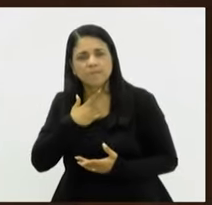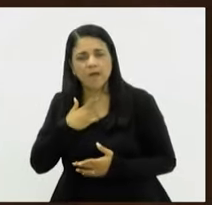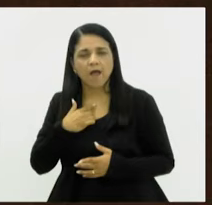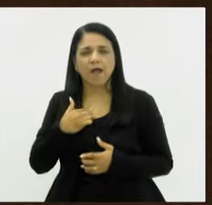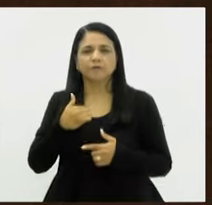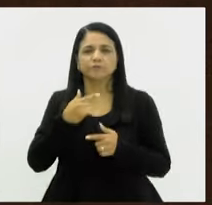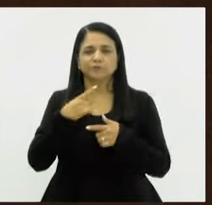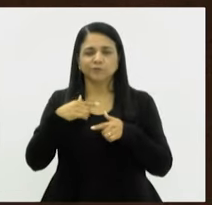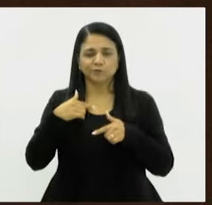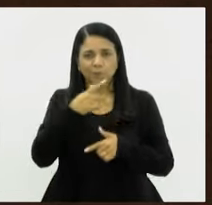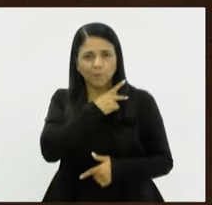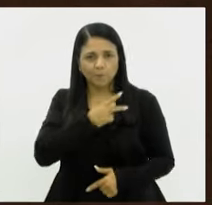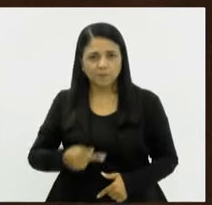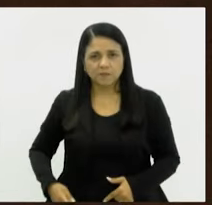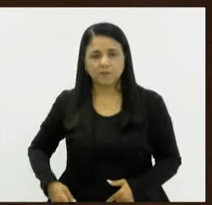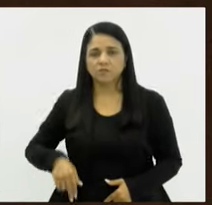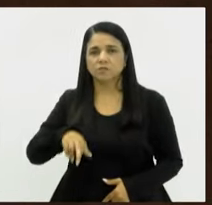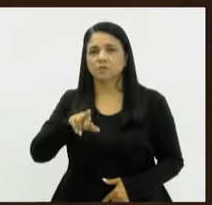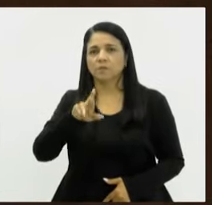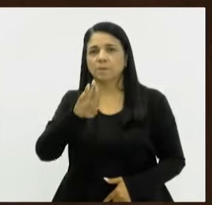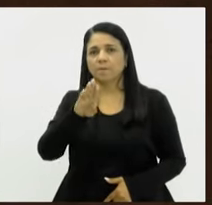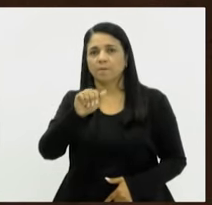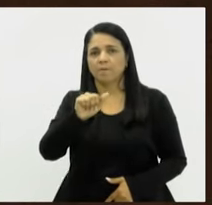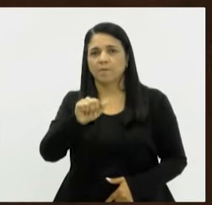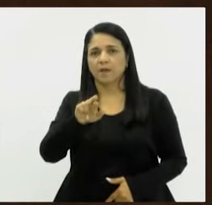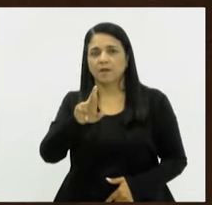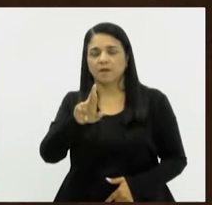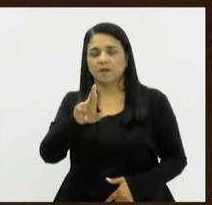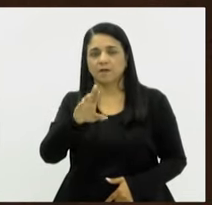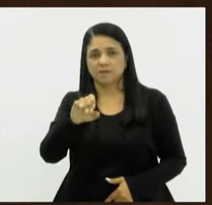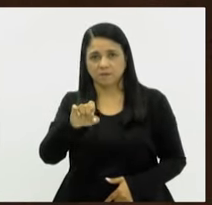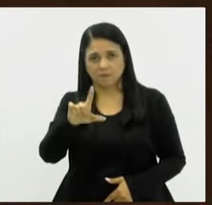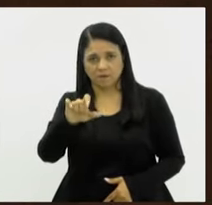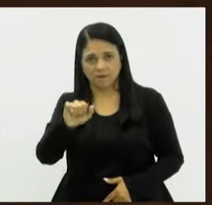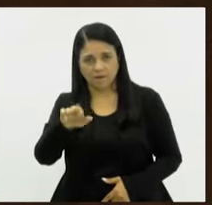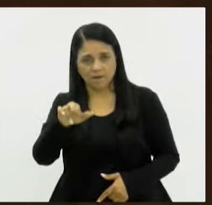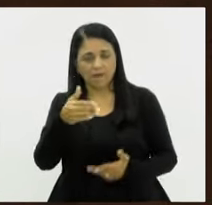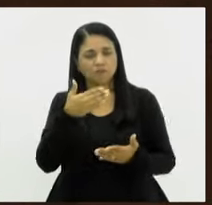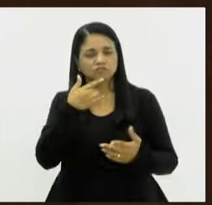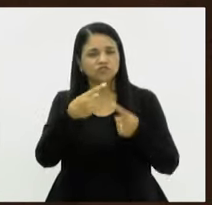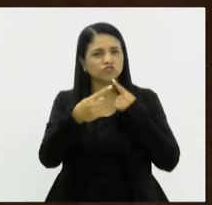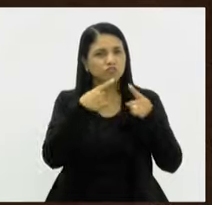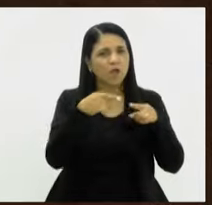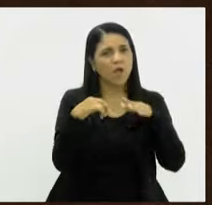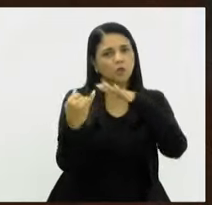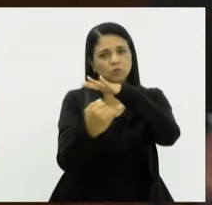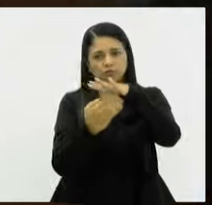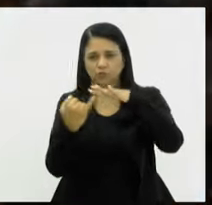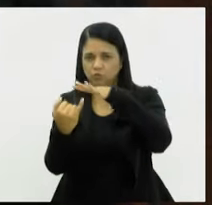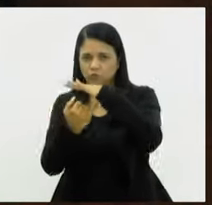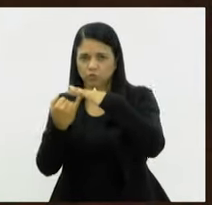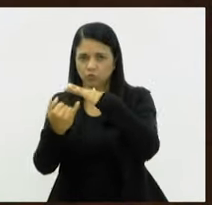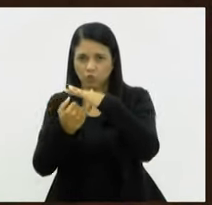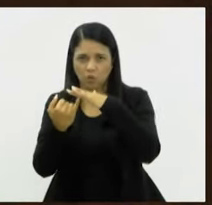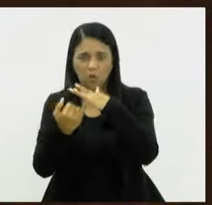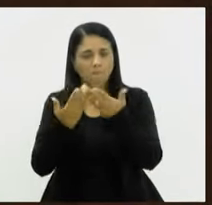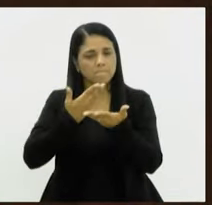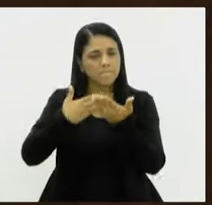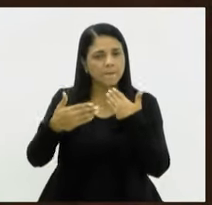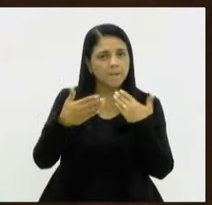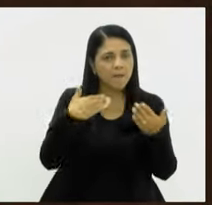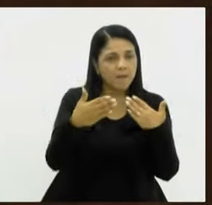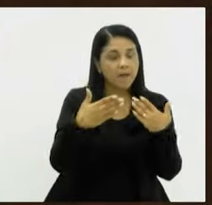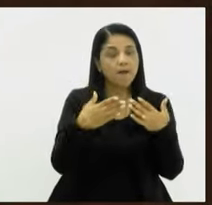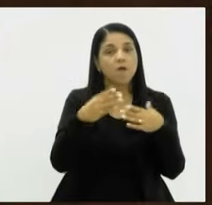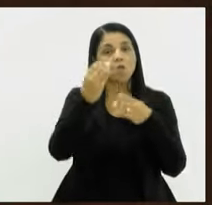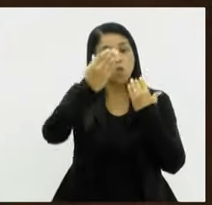do presidente Rodrigo Bacelar, de estabelecer o diálogo com as instituições. E, dessa maneira, nós temos